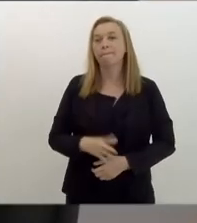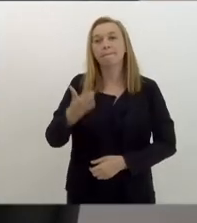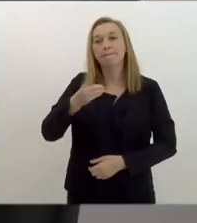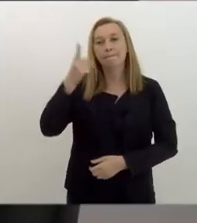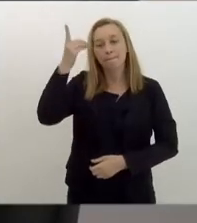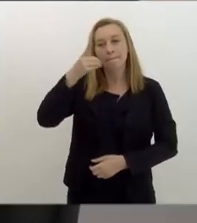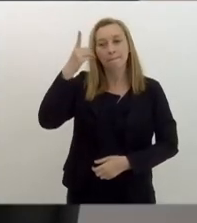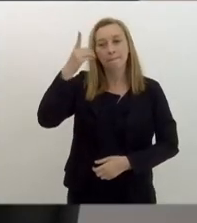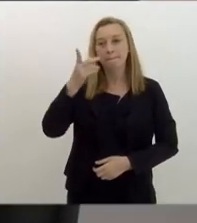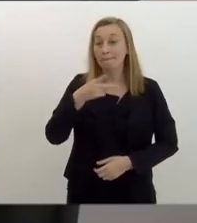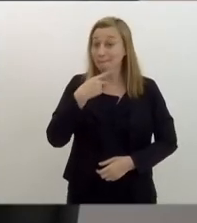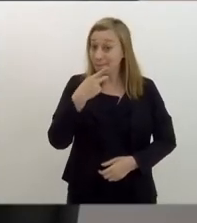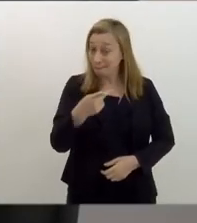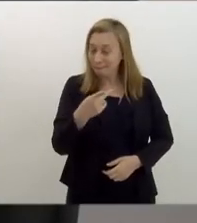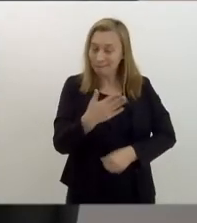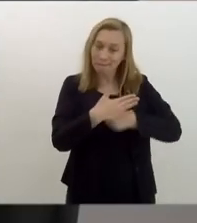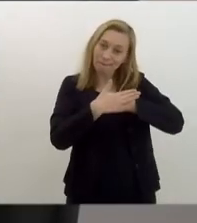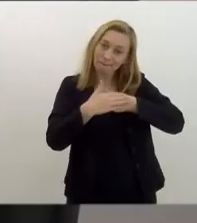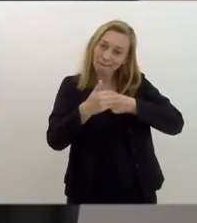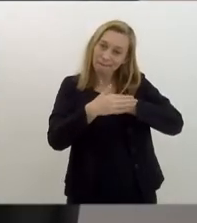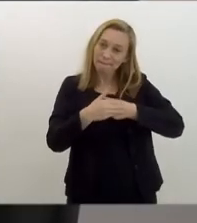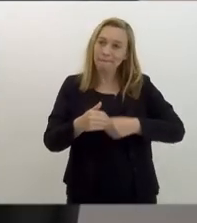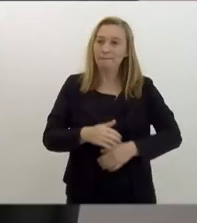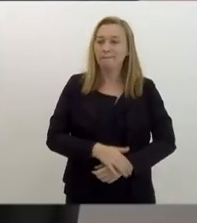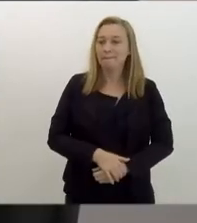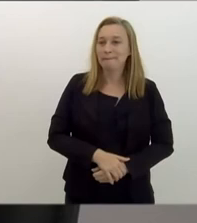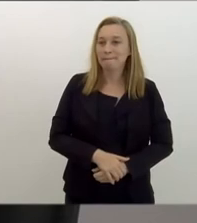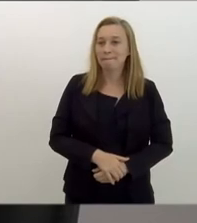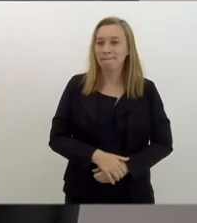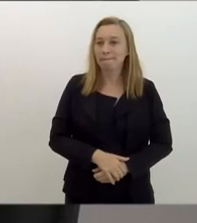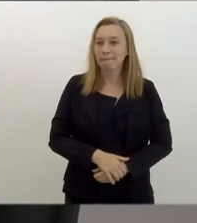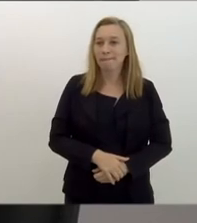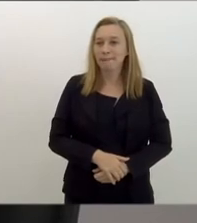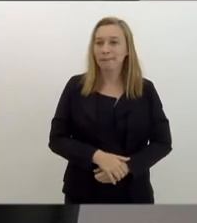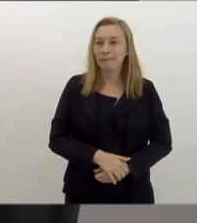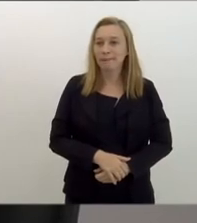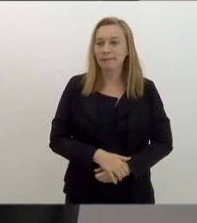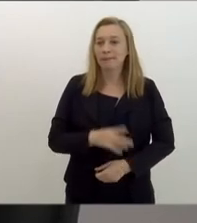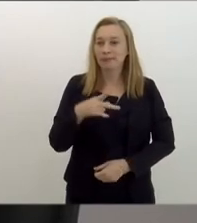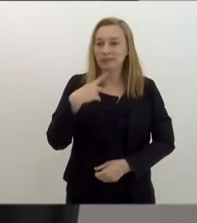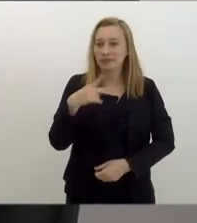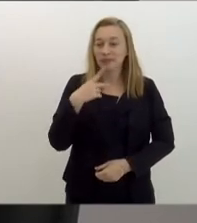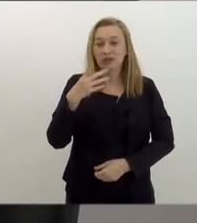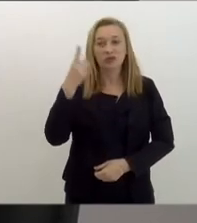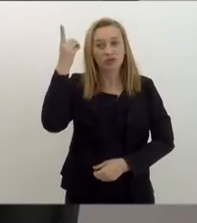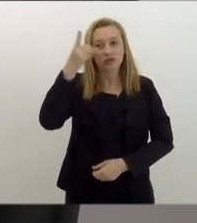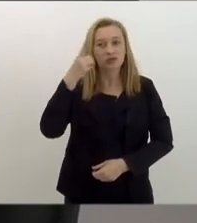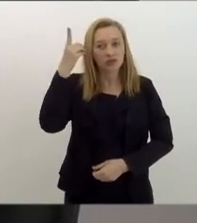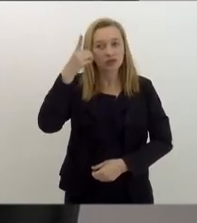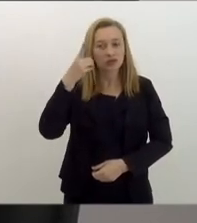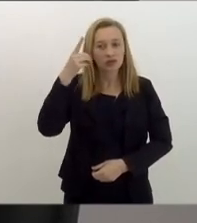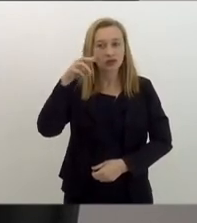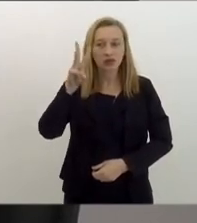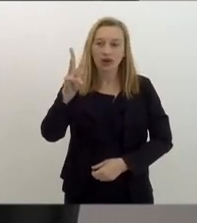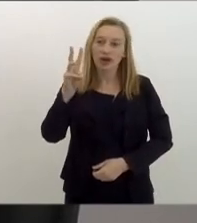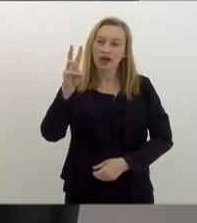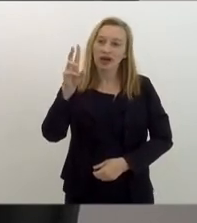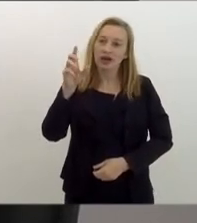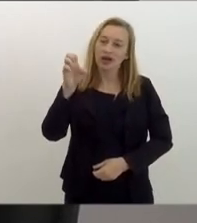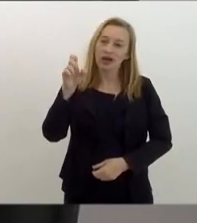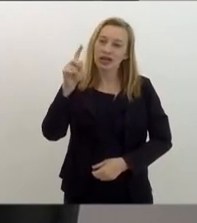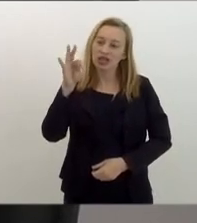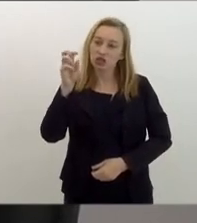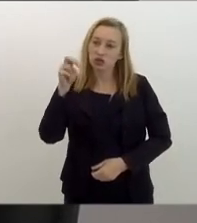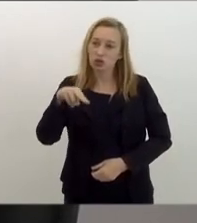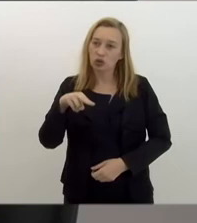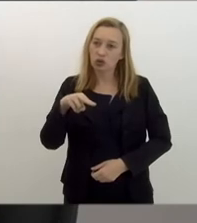Deputado pelas palavras pelo carinho é eu passo a palavra para o deputado Welington José que